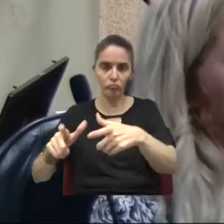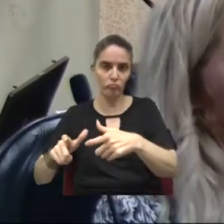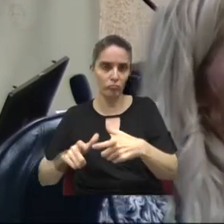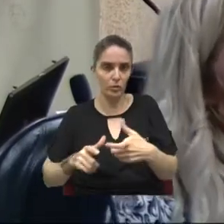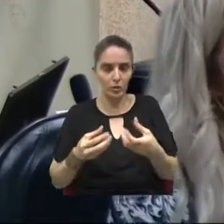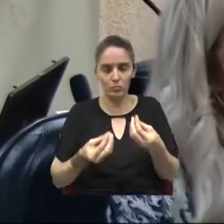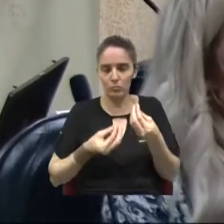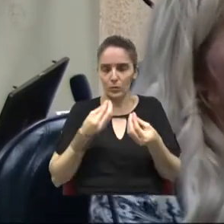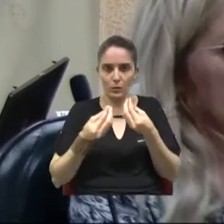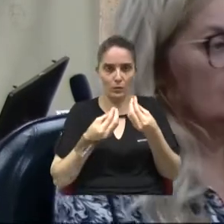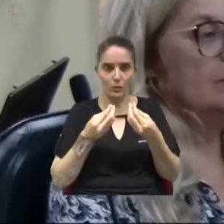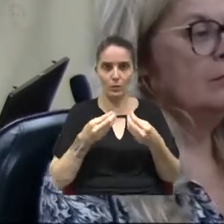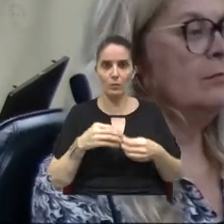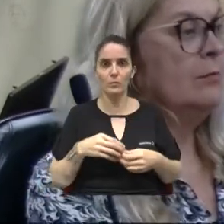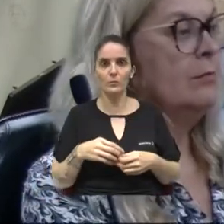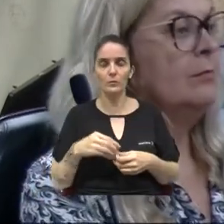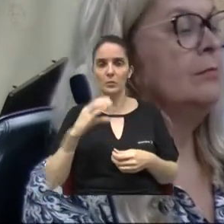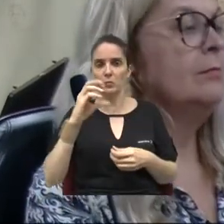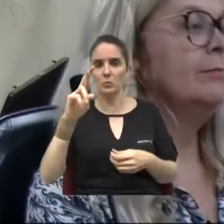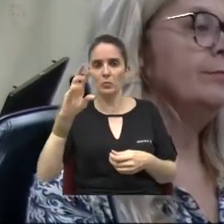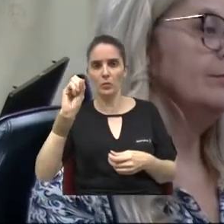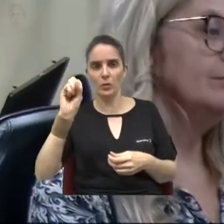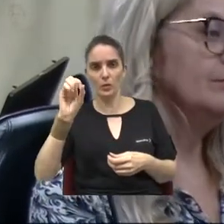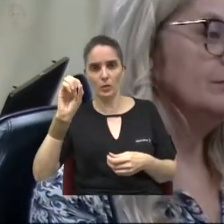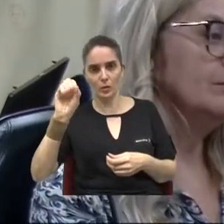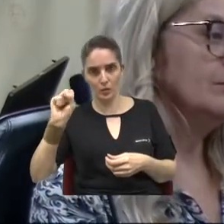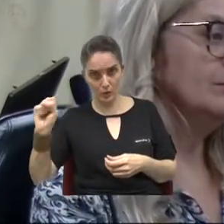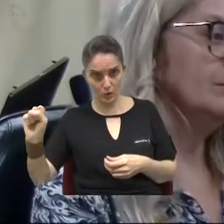aí, né, crossfit,